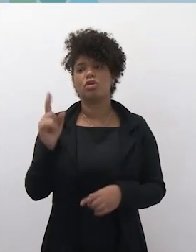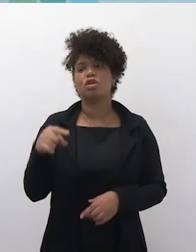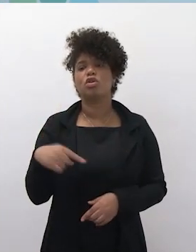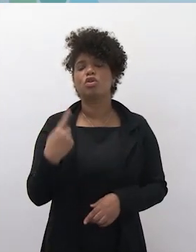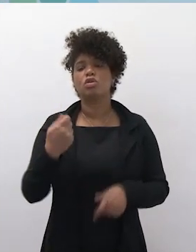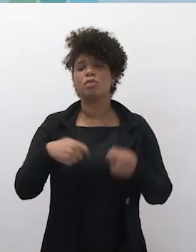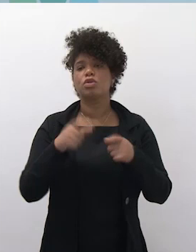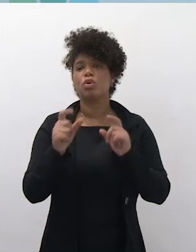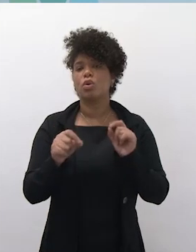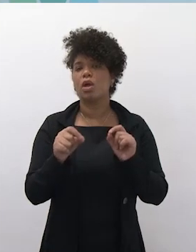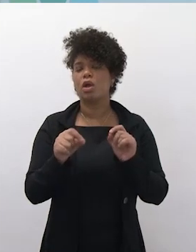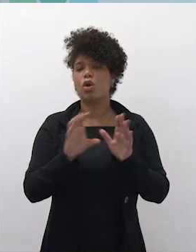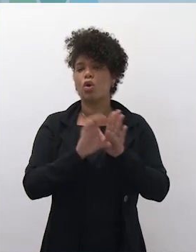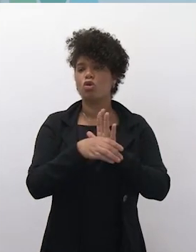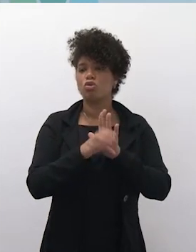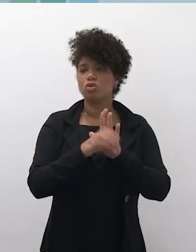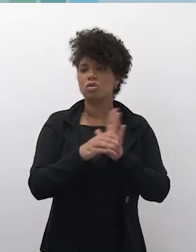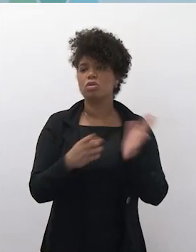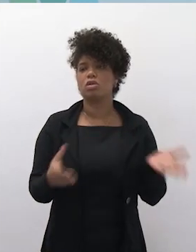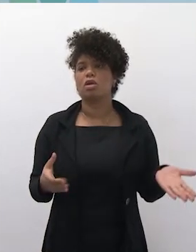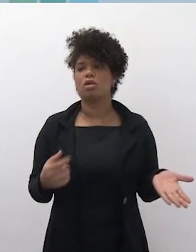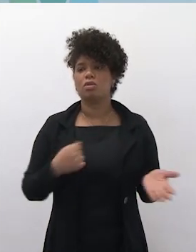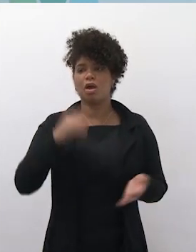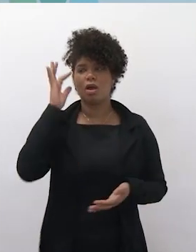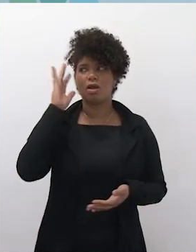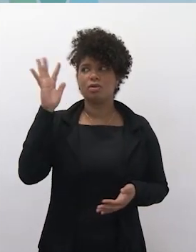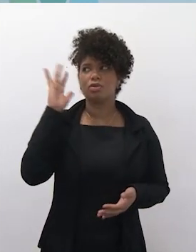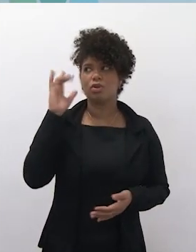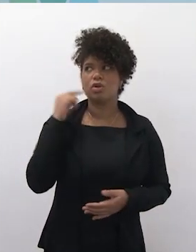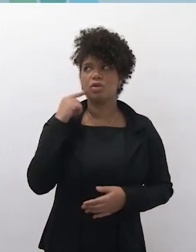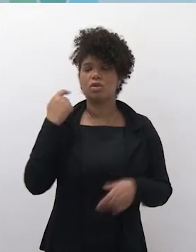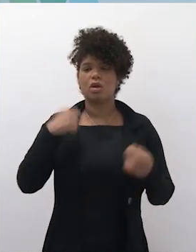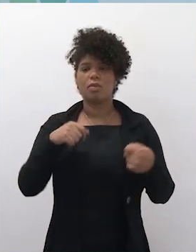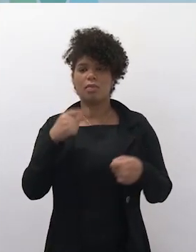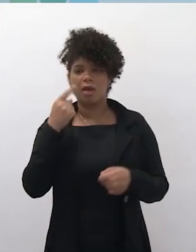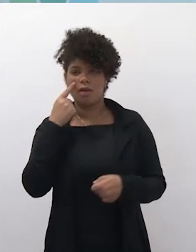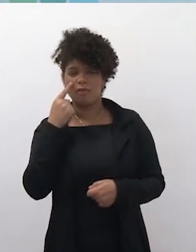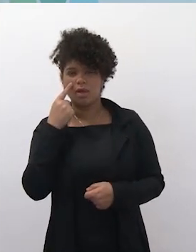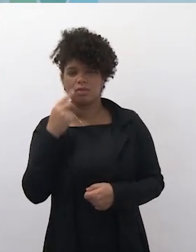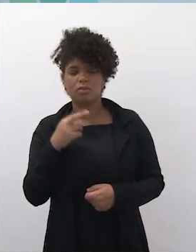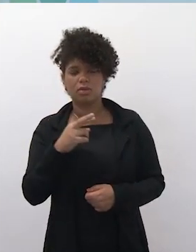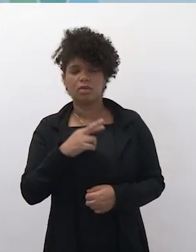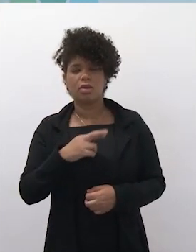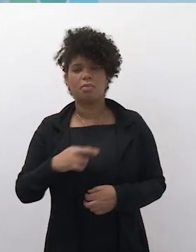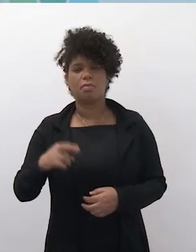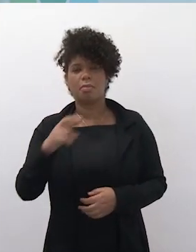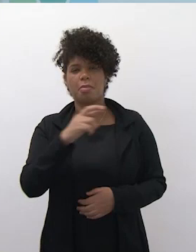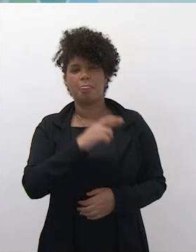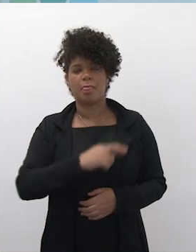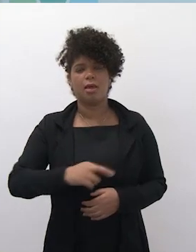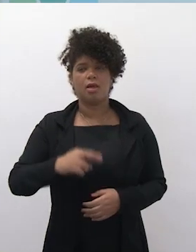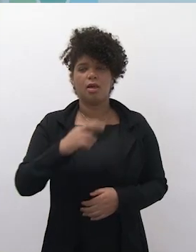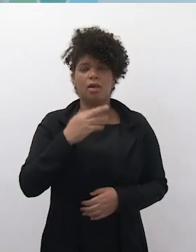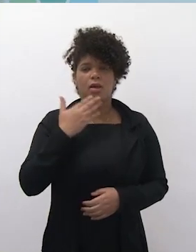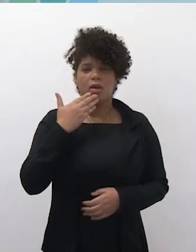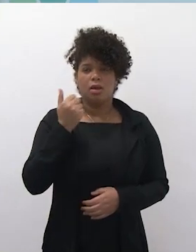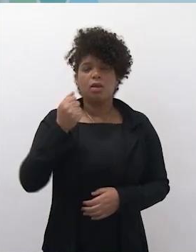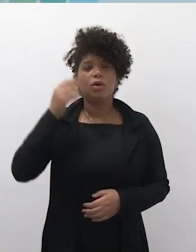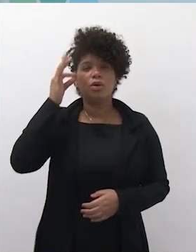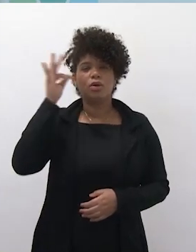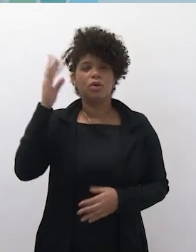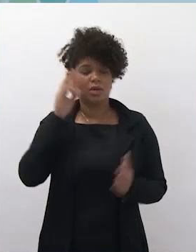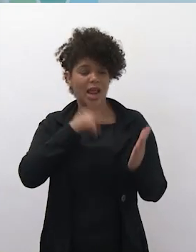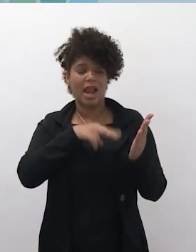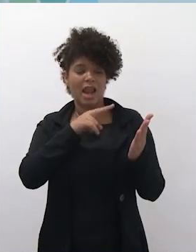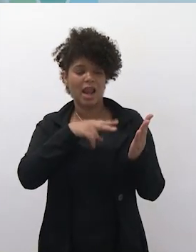de conceitos, a gente precisa de uma teoria também para a gente poder ter uma lente por meio da qual a gente consiga ler essa realidade,